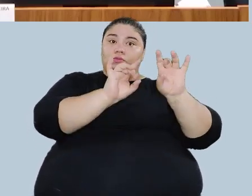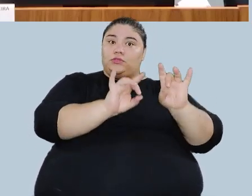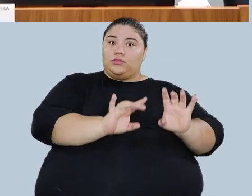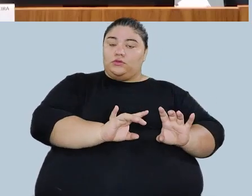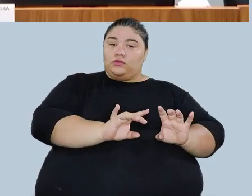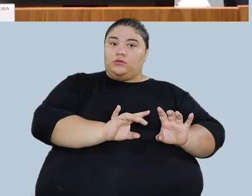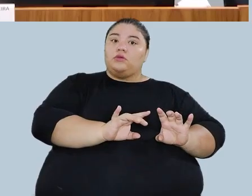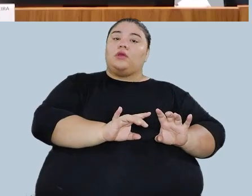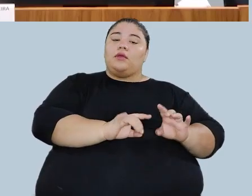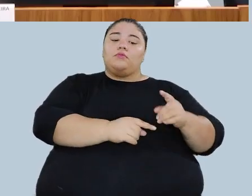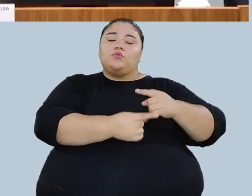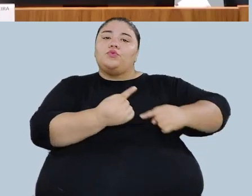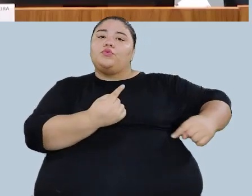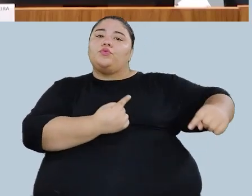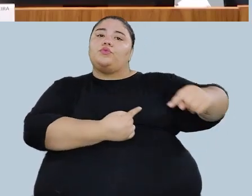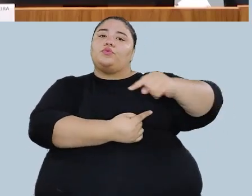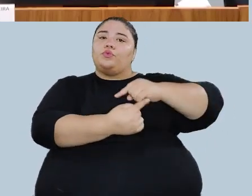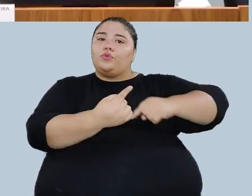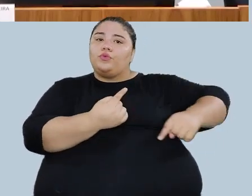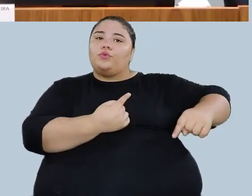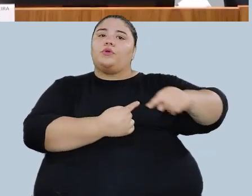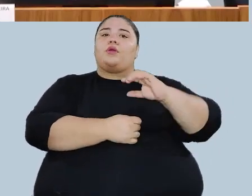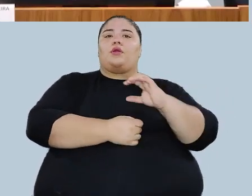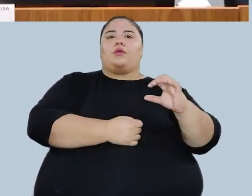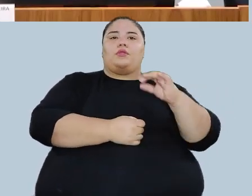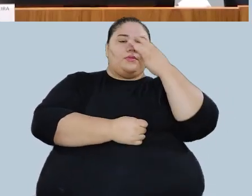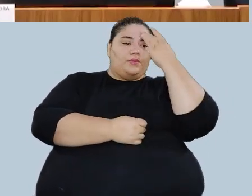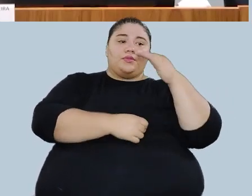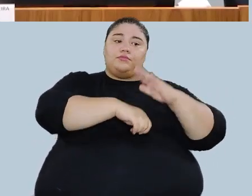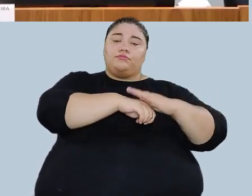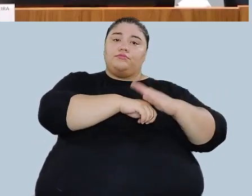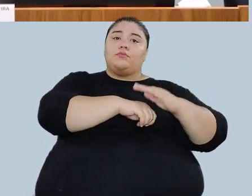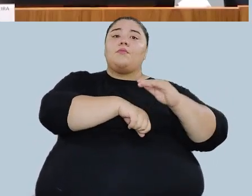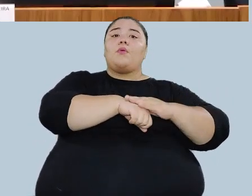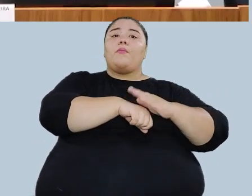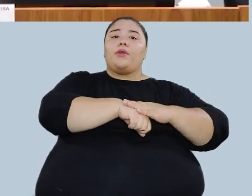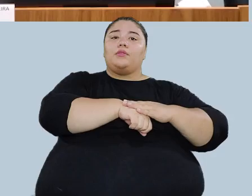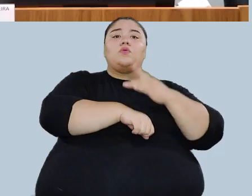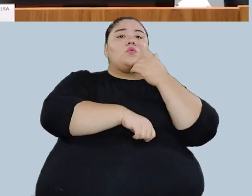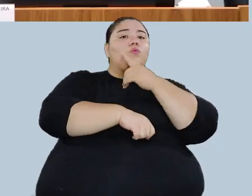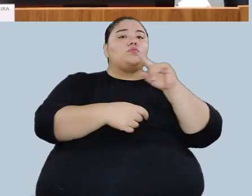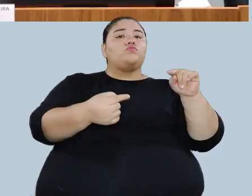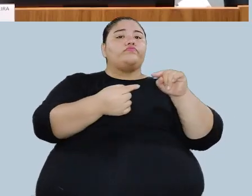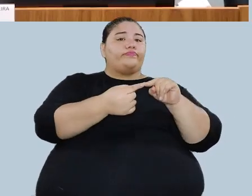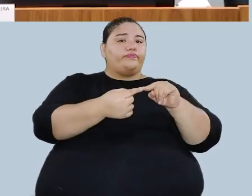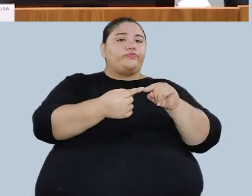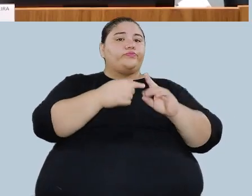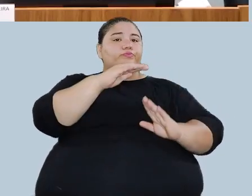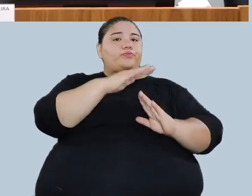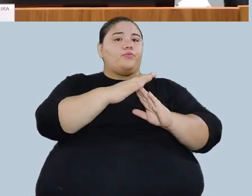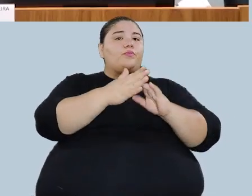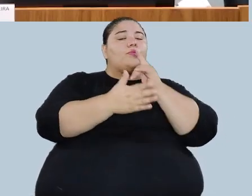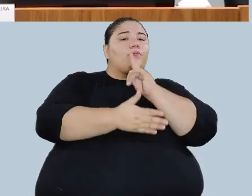ordinária e gera créditos para aquelas pessoas que realizarem essas operações no montante que for alcançado por